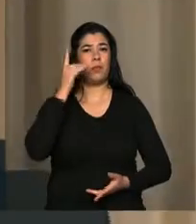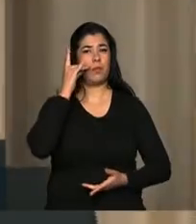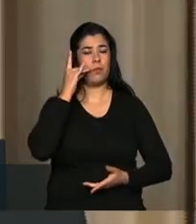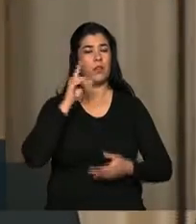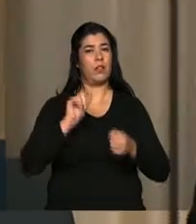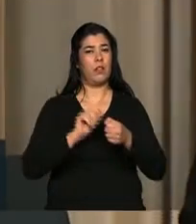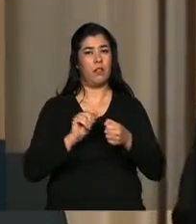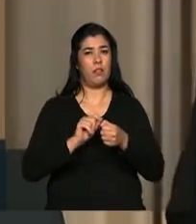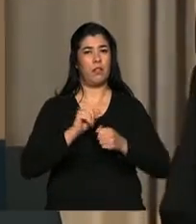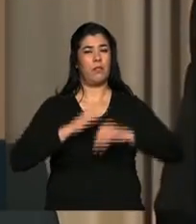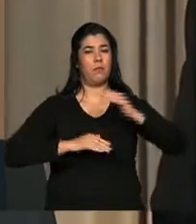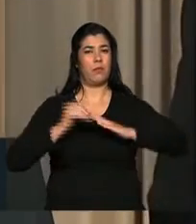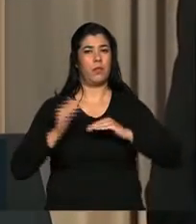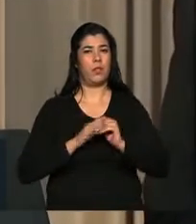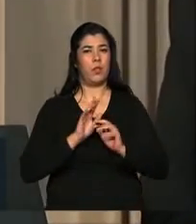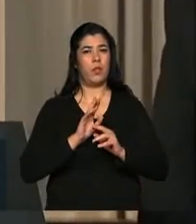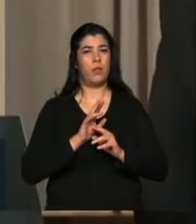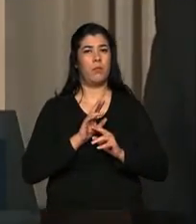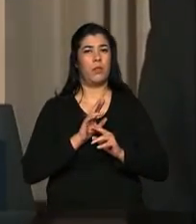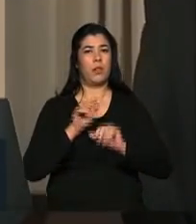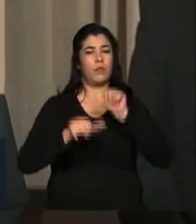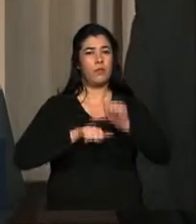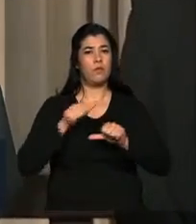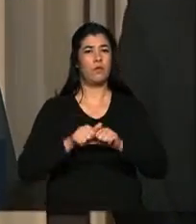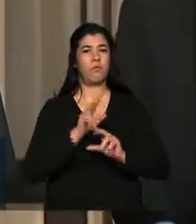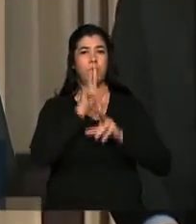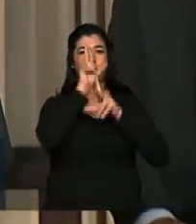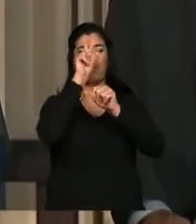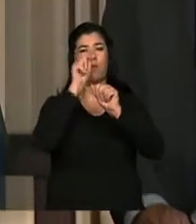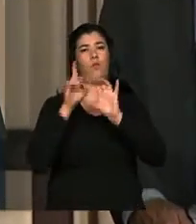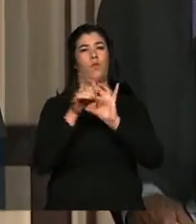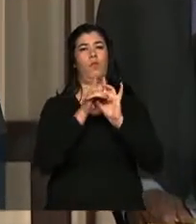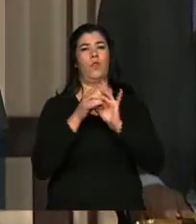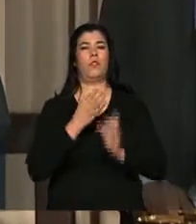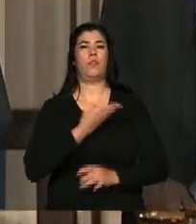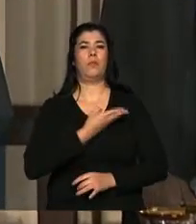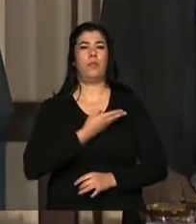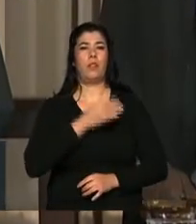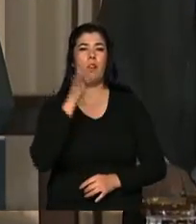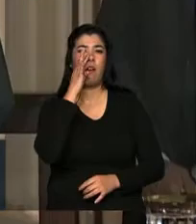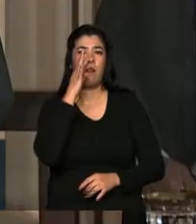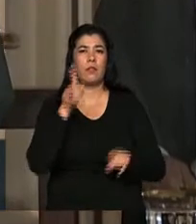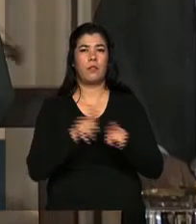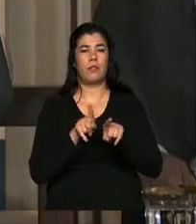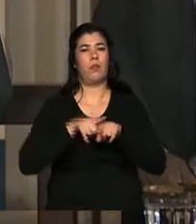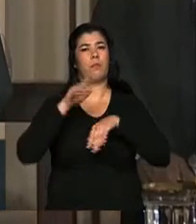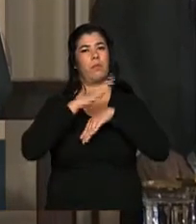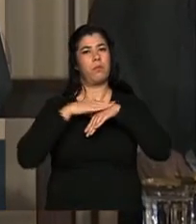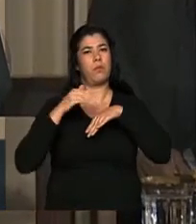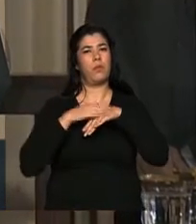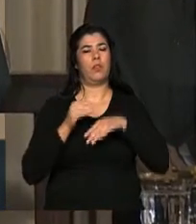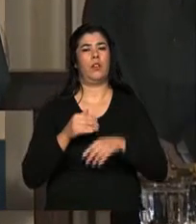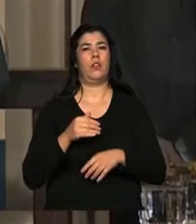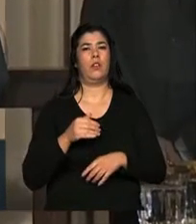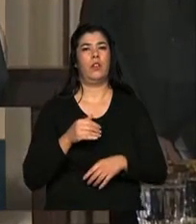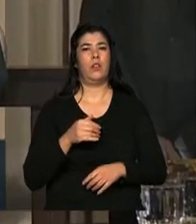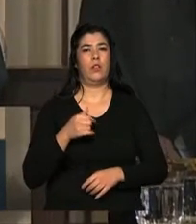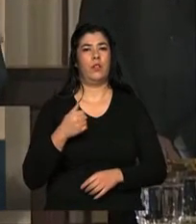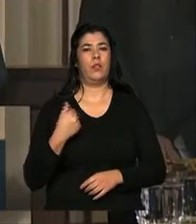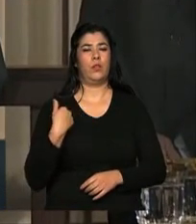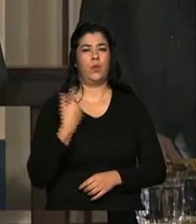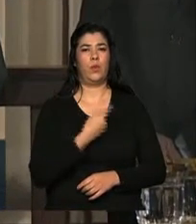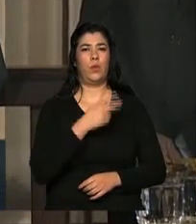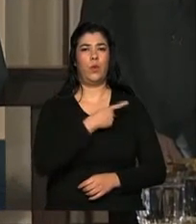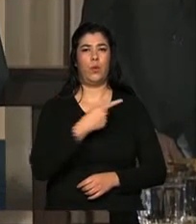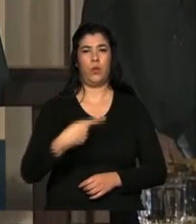para fortalecer a nossa amizade. A admiração e o afeto do presidente Biden pelo Brasil é